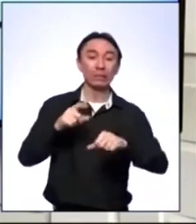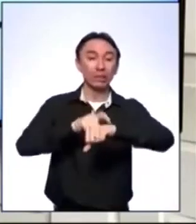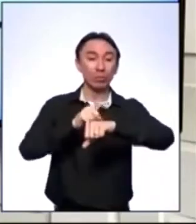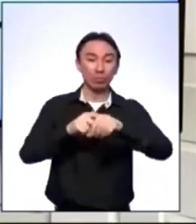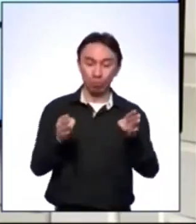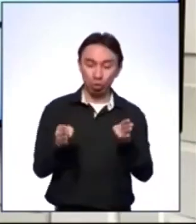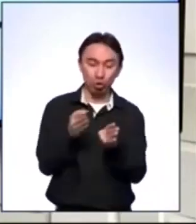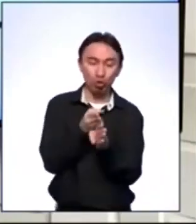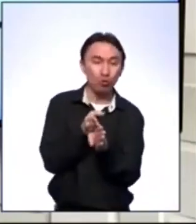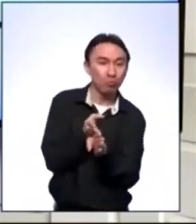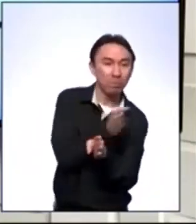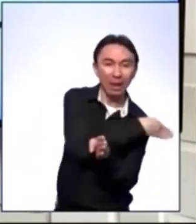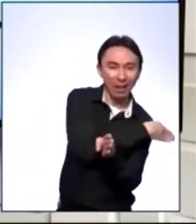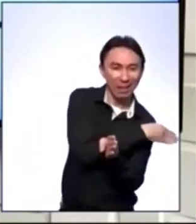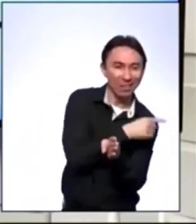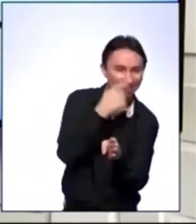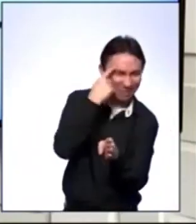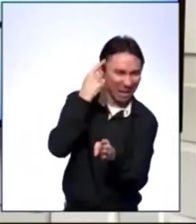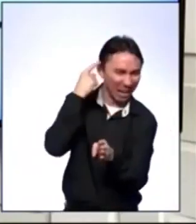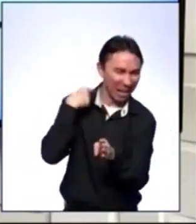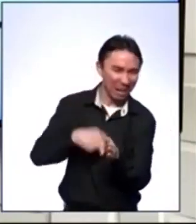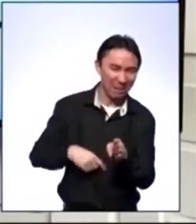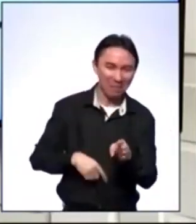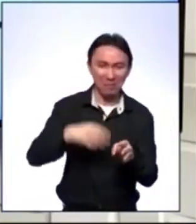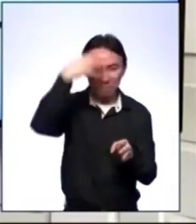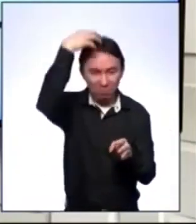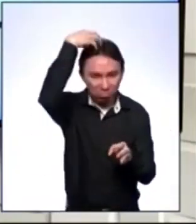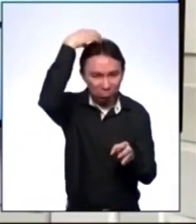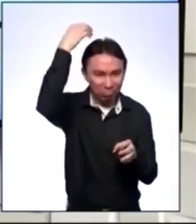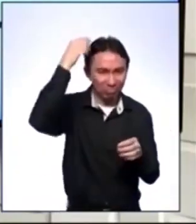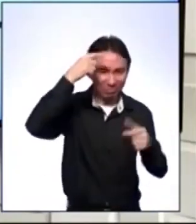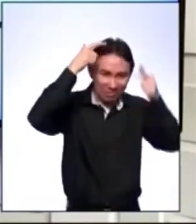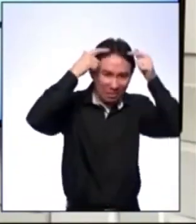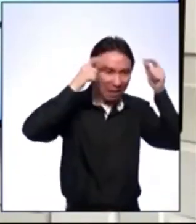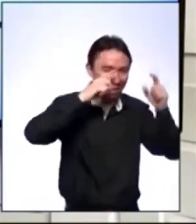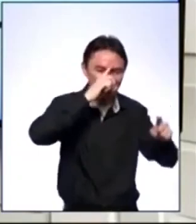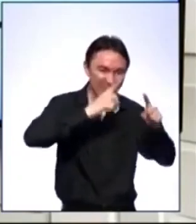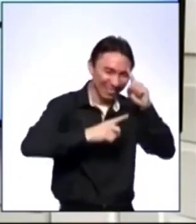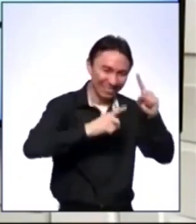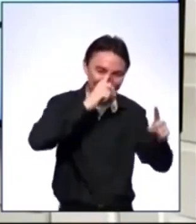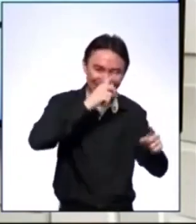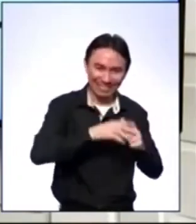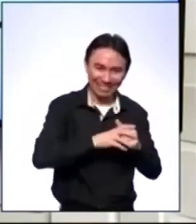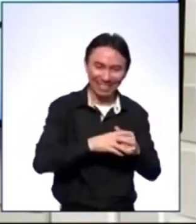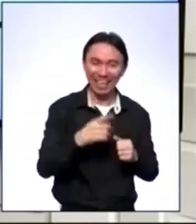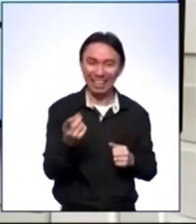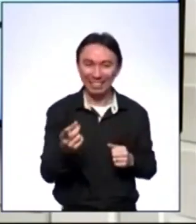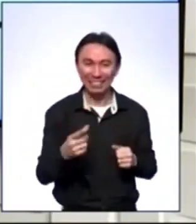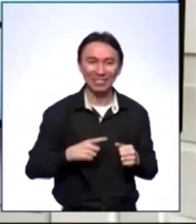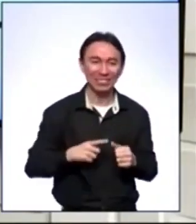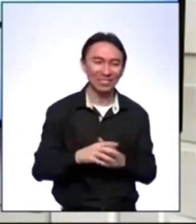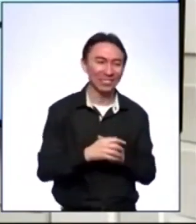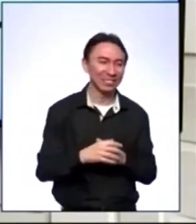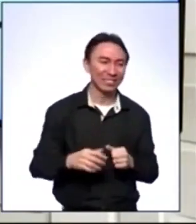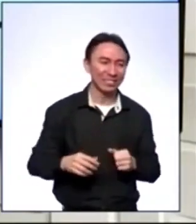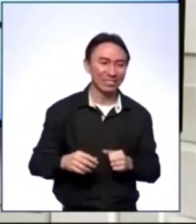Diamantina, conhecido como Arraial do Tijuco na época, né? Lá no Arraial do Tijuco, foi descobertas